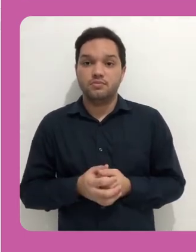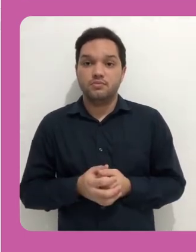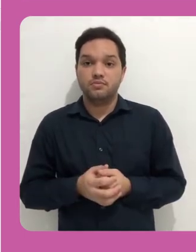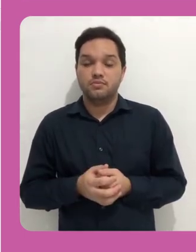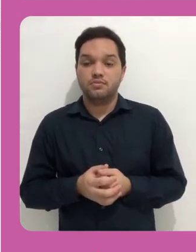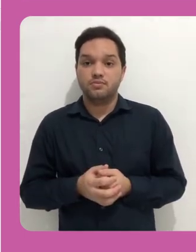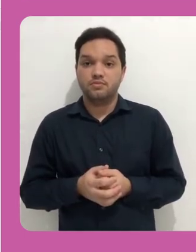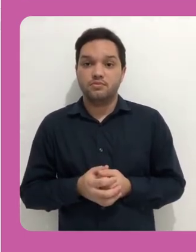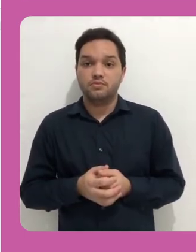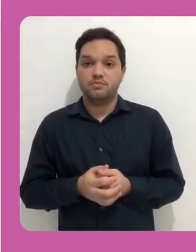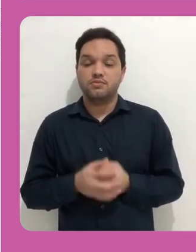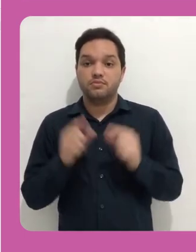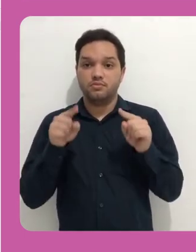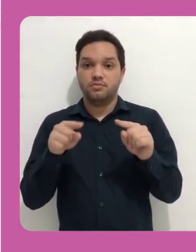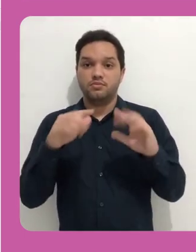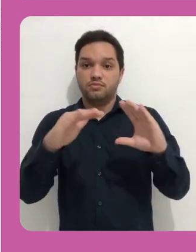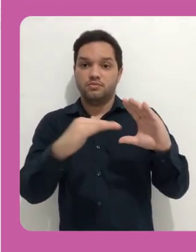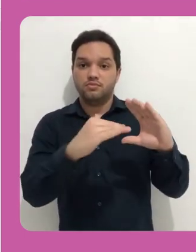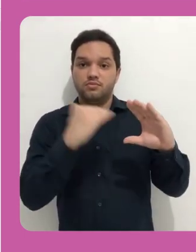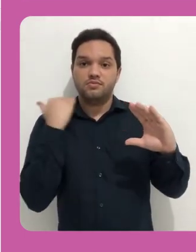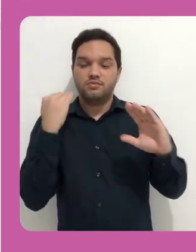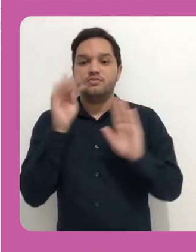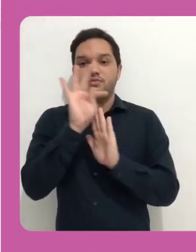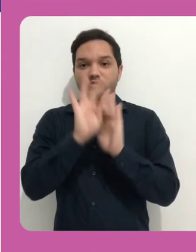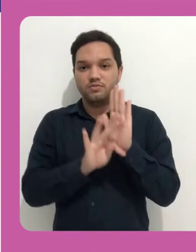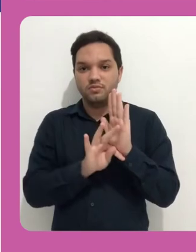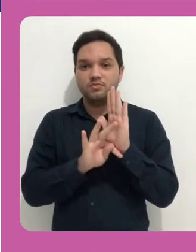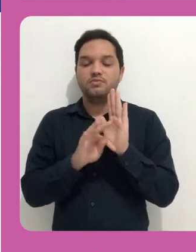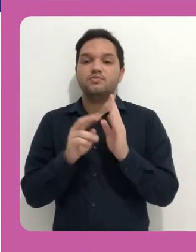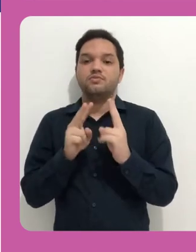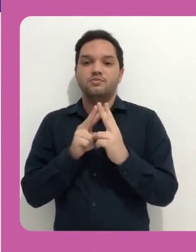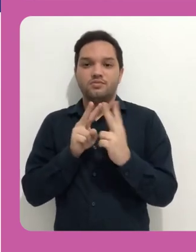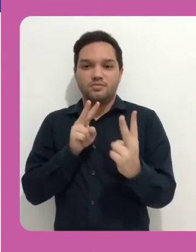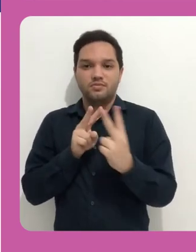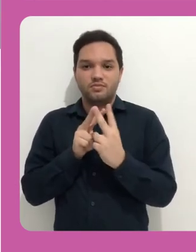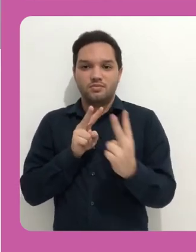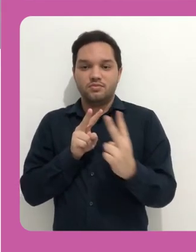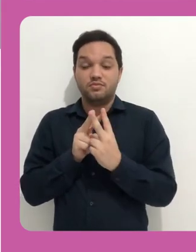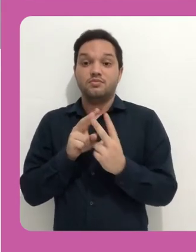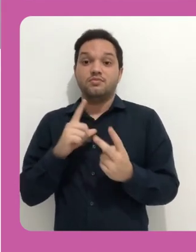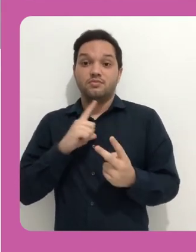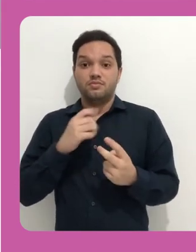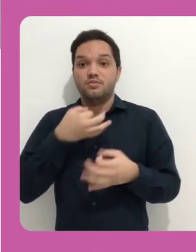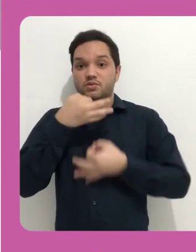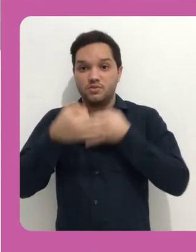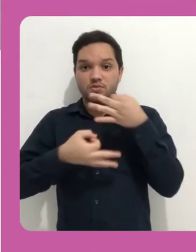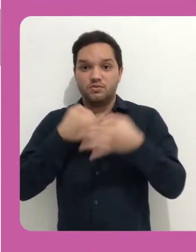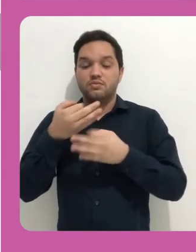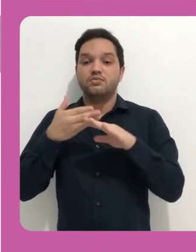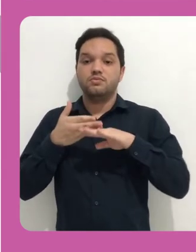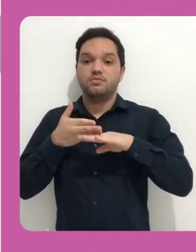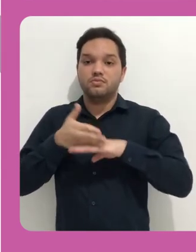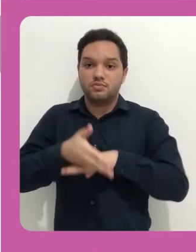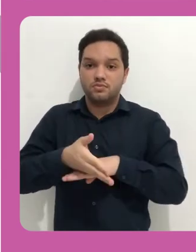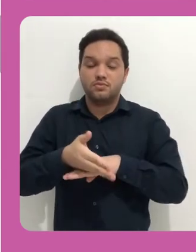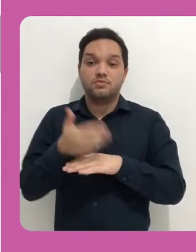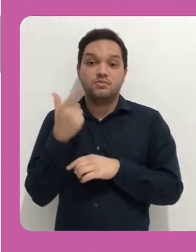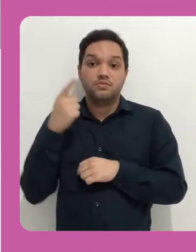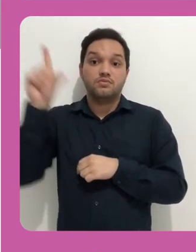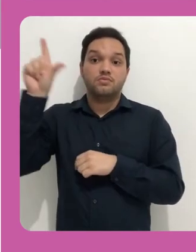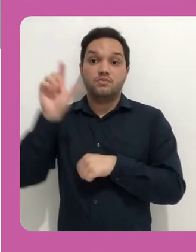esse aqui é o envio de textos online com comentários. Então, eu vou entrar aqui no outro curso.